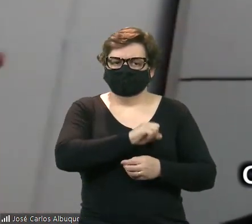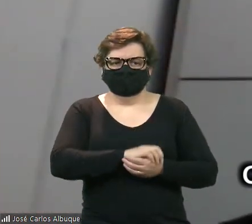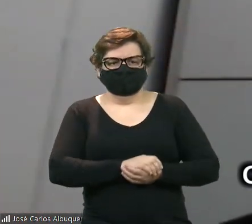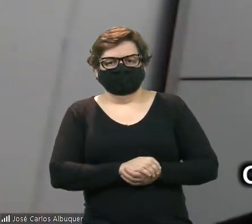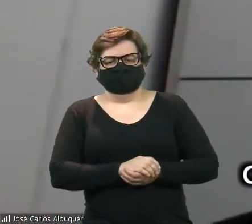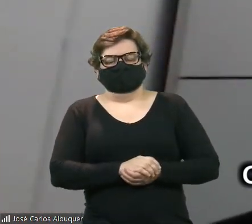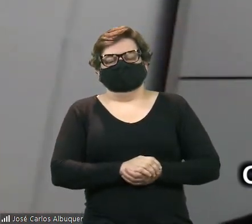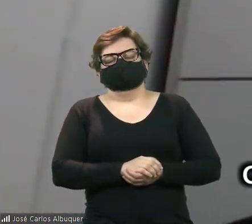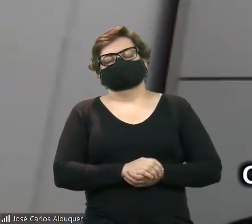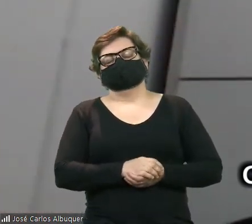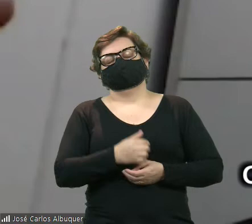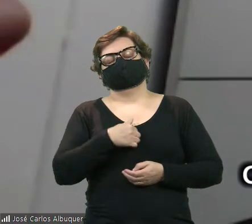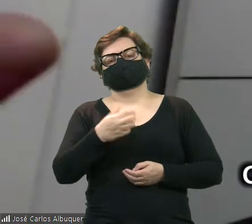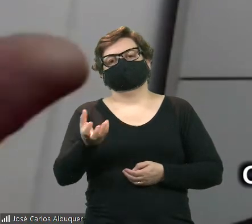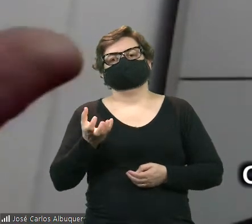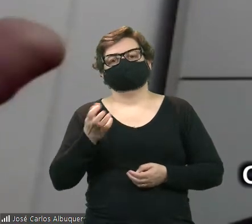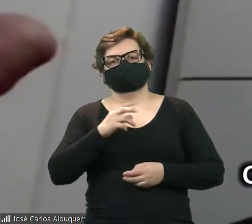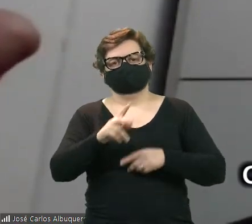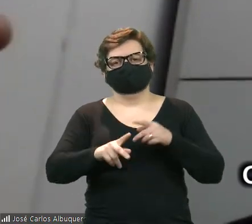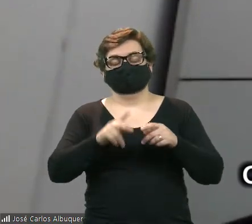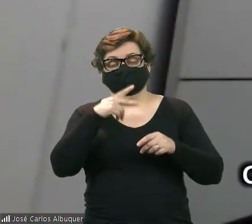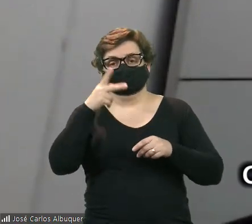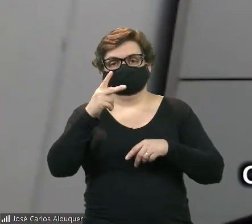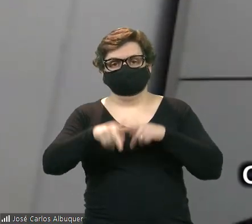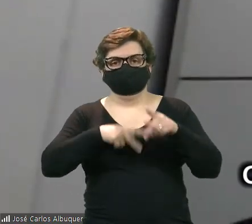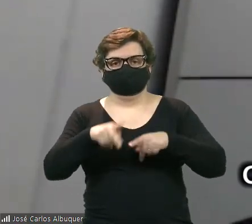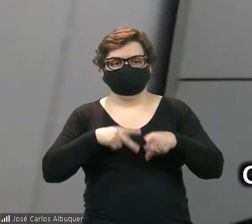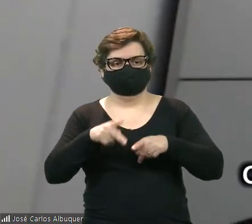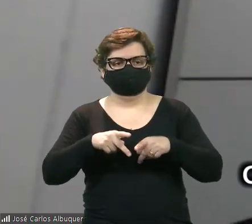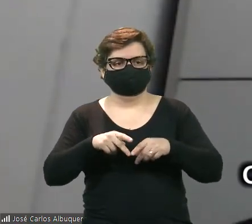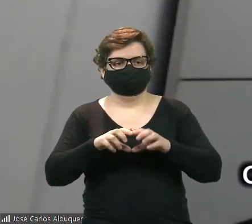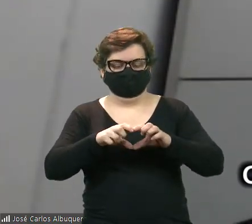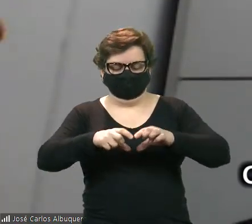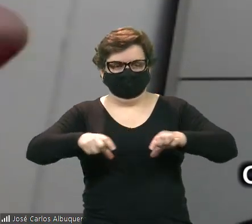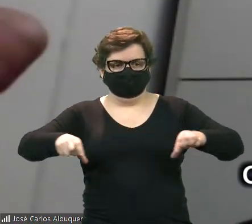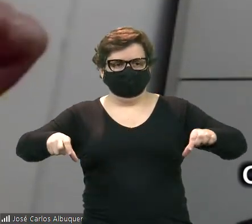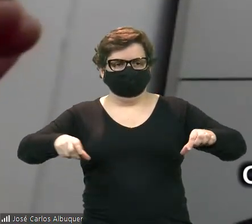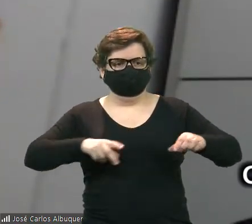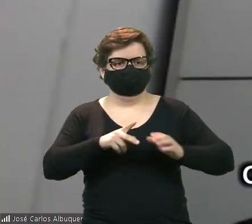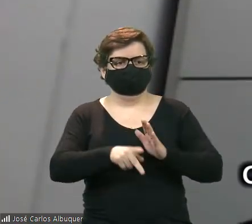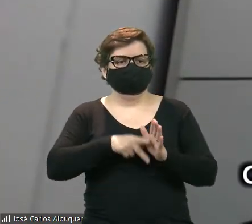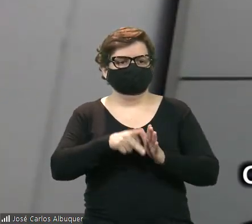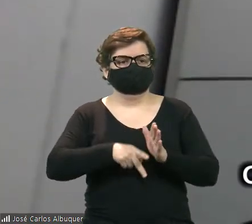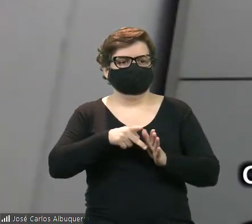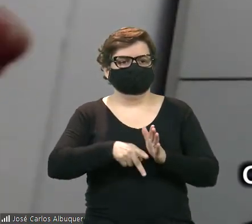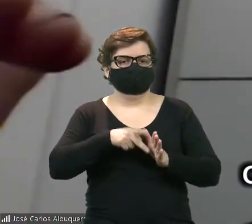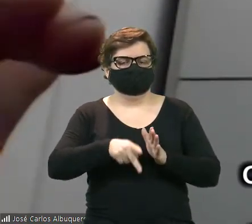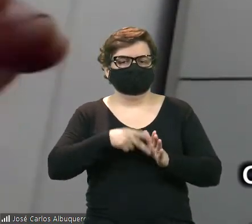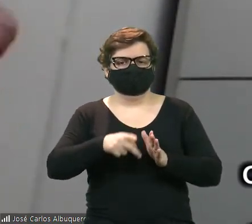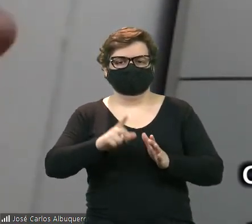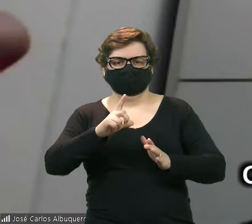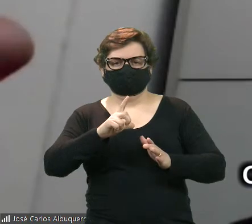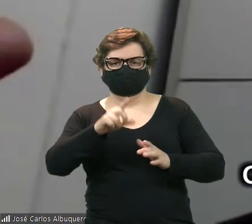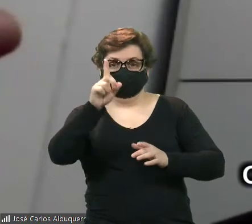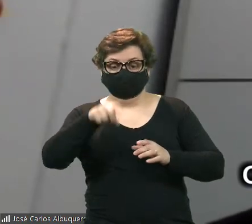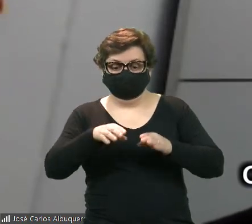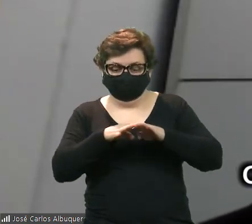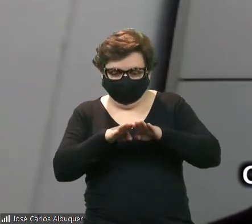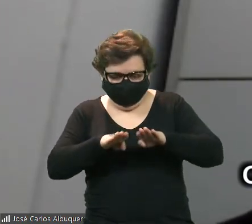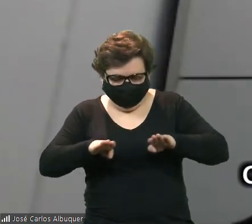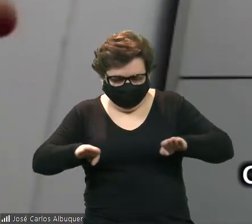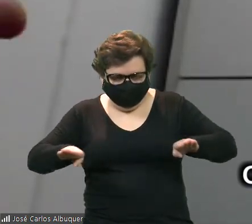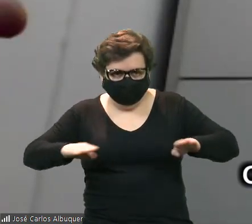quero falar para a nossa população, que a linha férrea nossa aqui, ela é nivelada, ela não tem